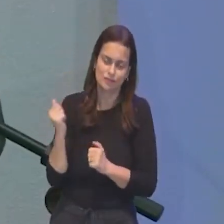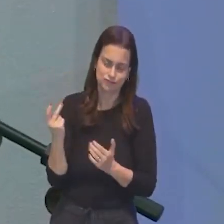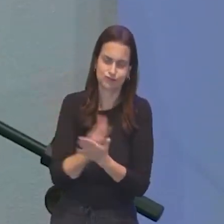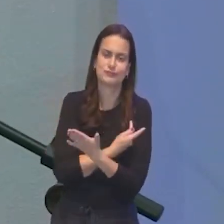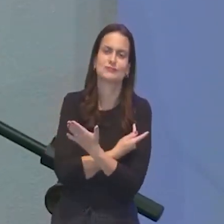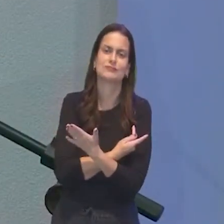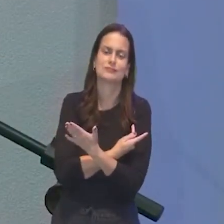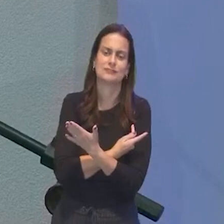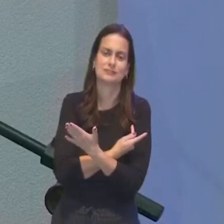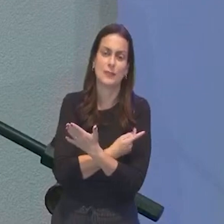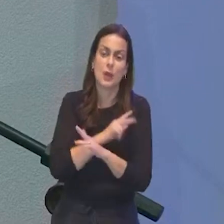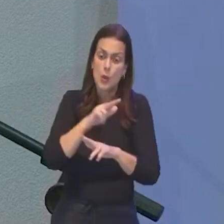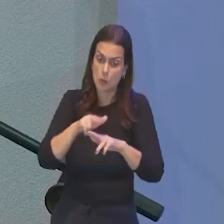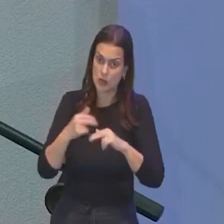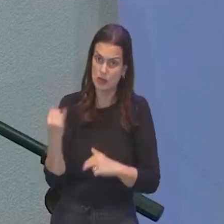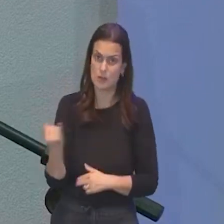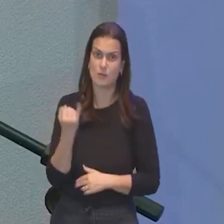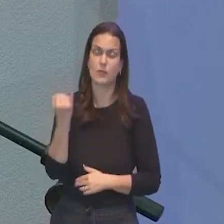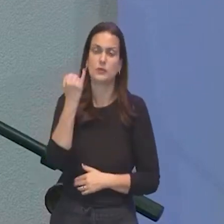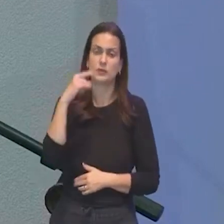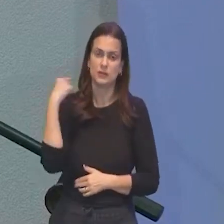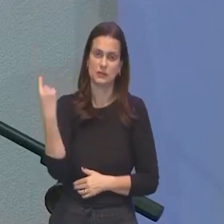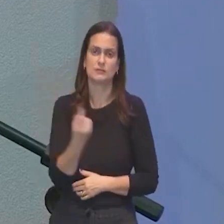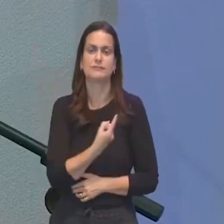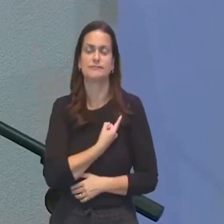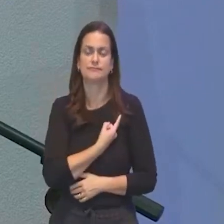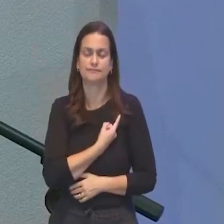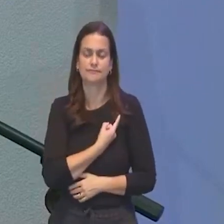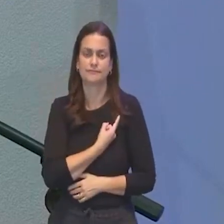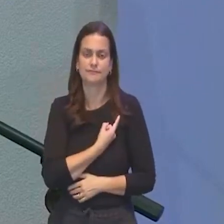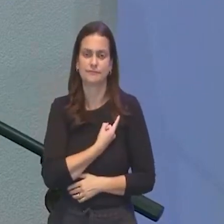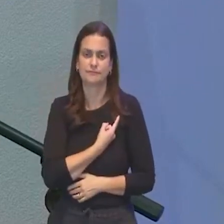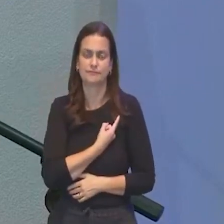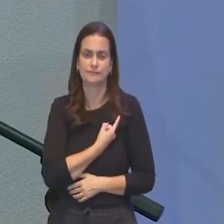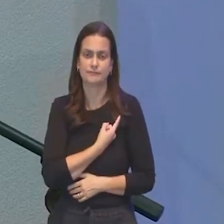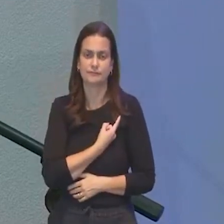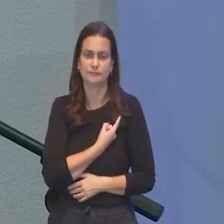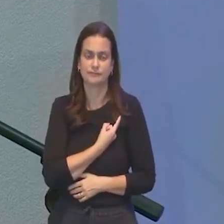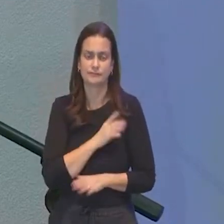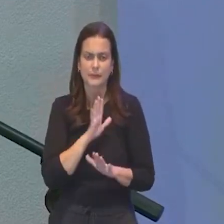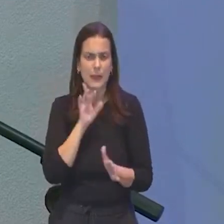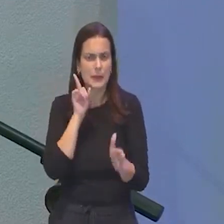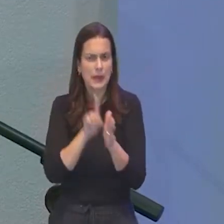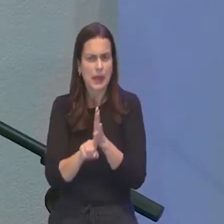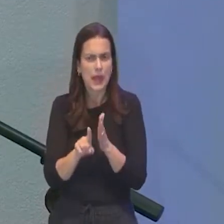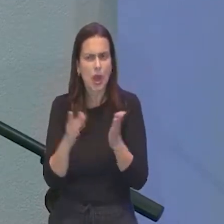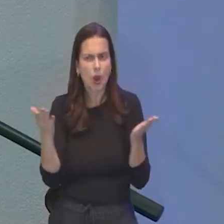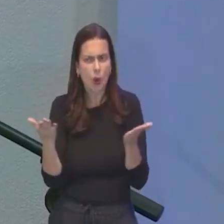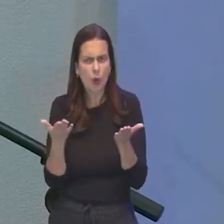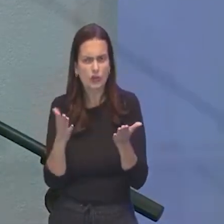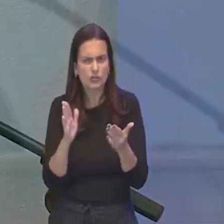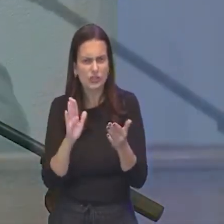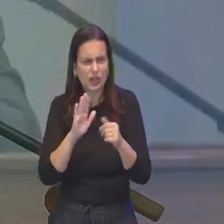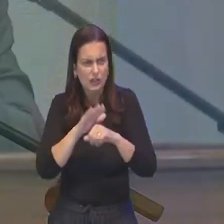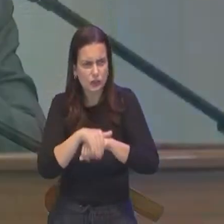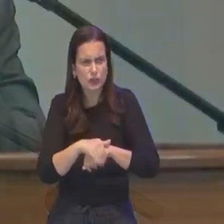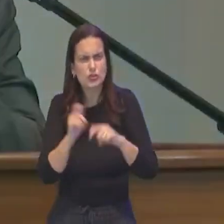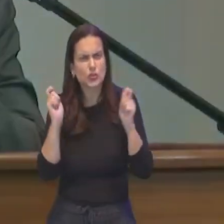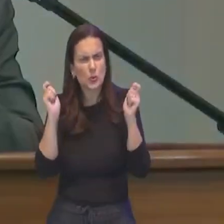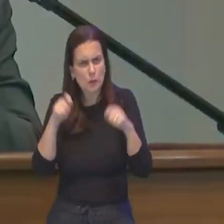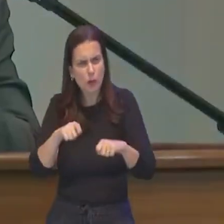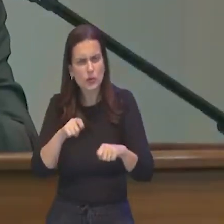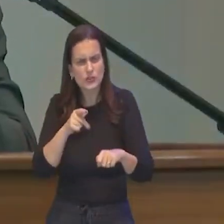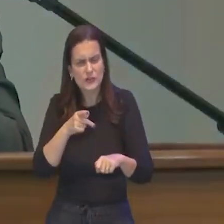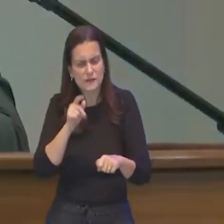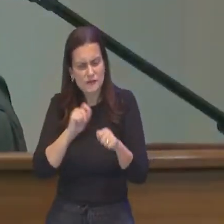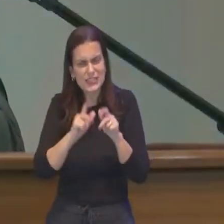por isso que isto é importante para nós. Será que você aqui nesta noite poderia fazer como este